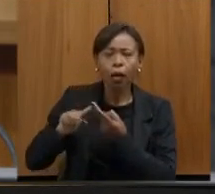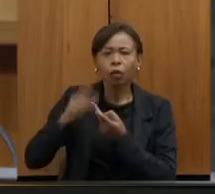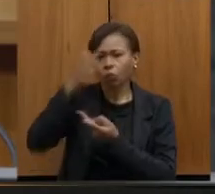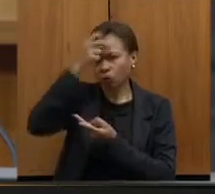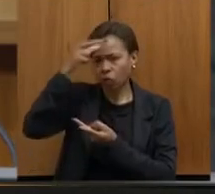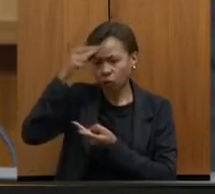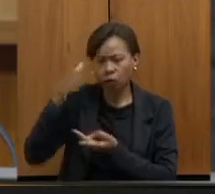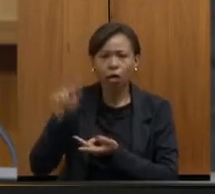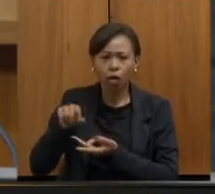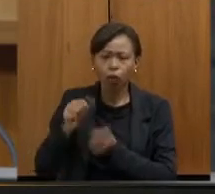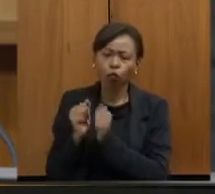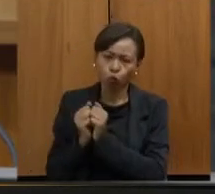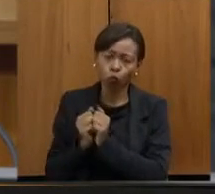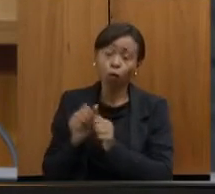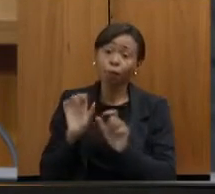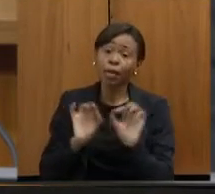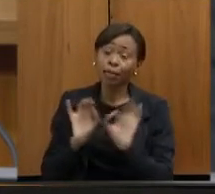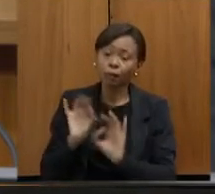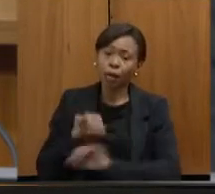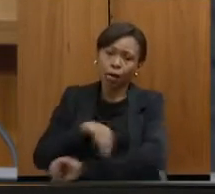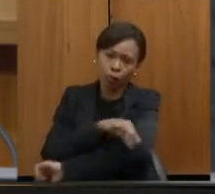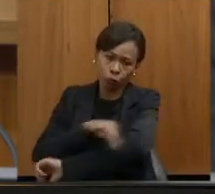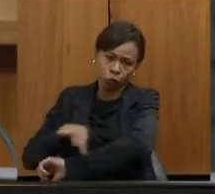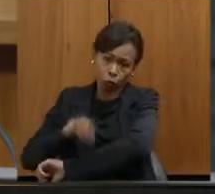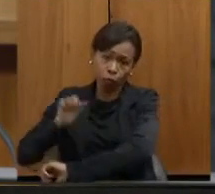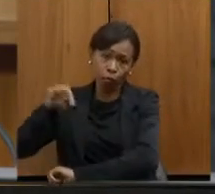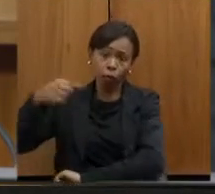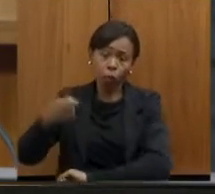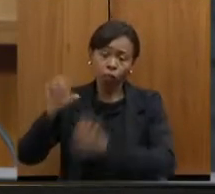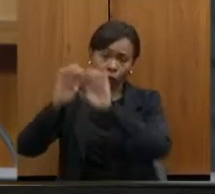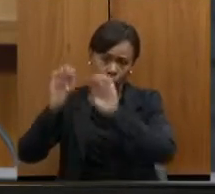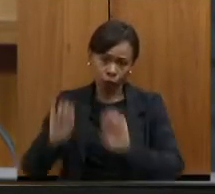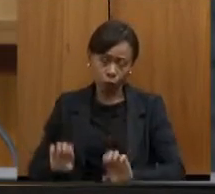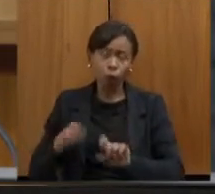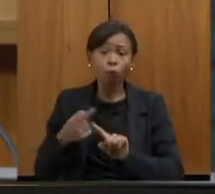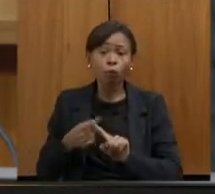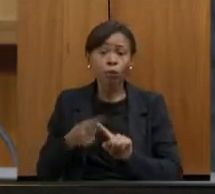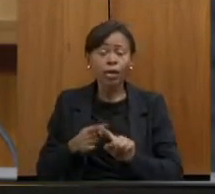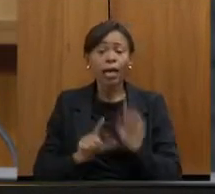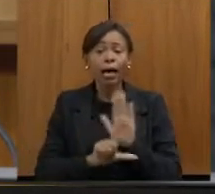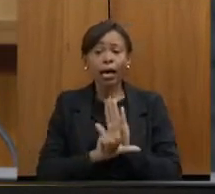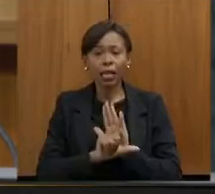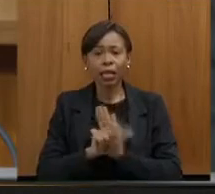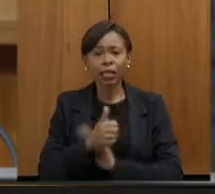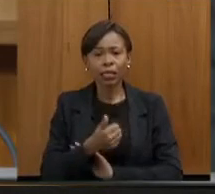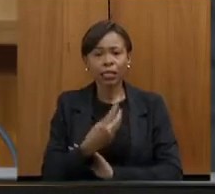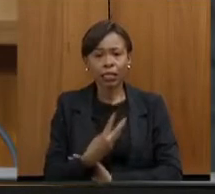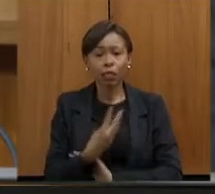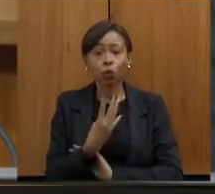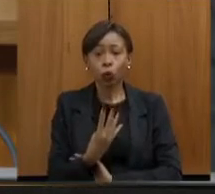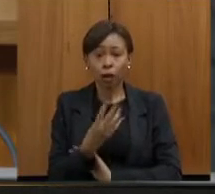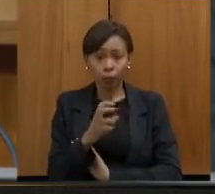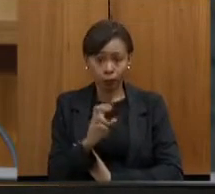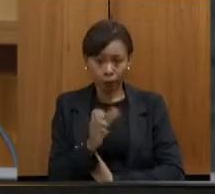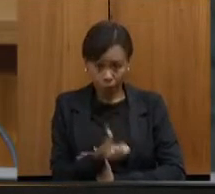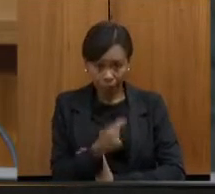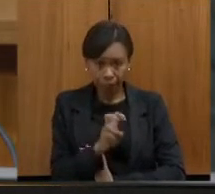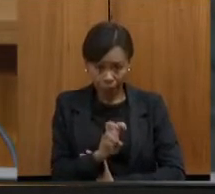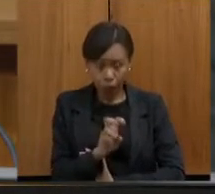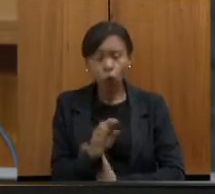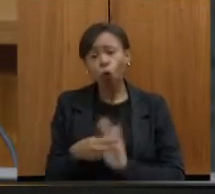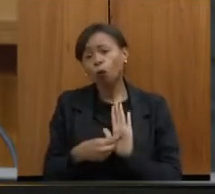viabilizar a parte da infraestrutura. Por quê, gente? Porque a Lei 13.465, ela traz que